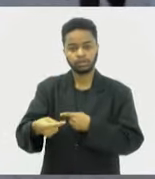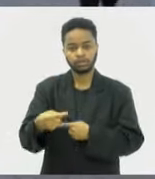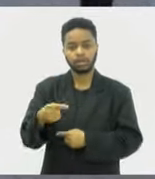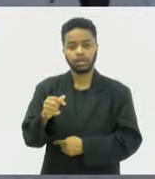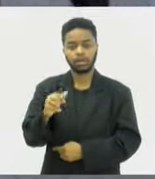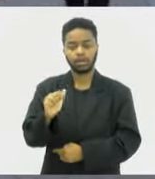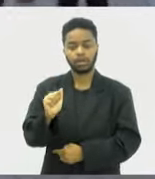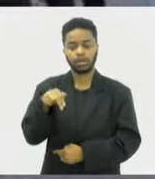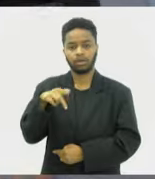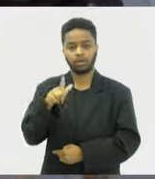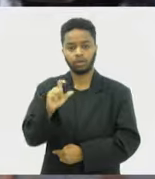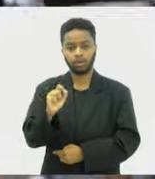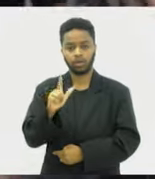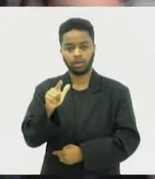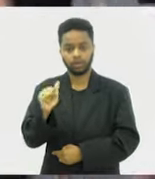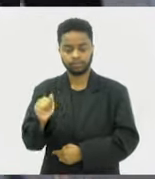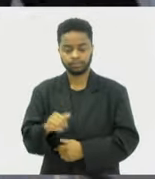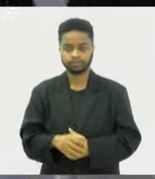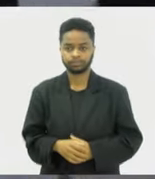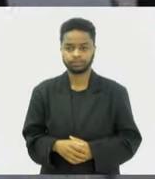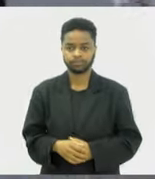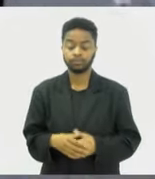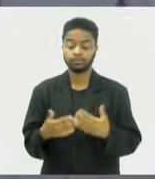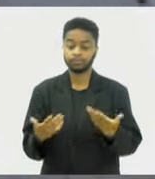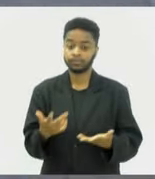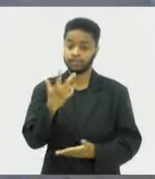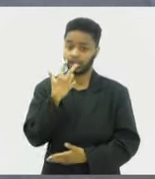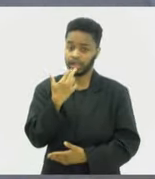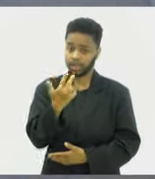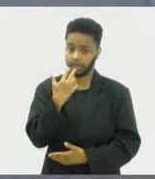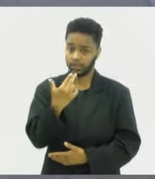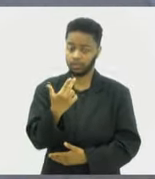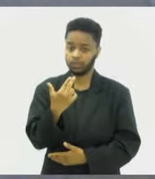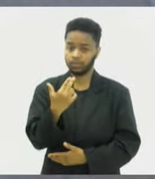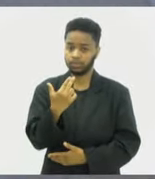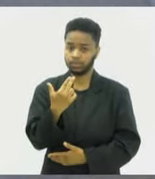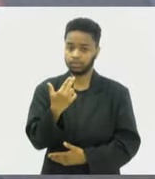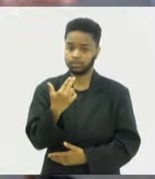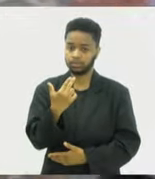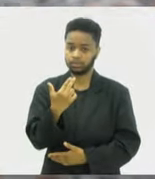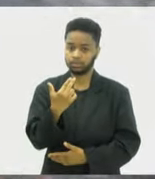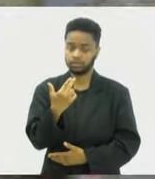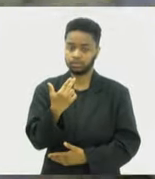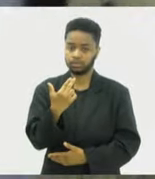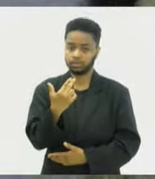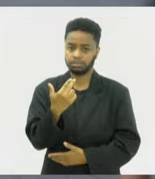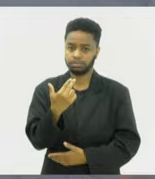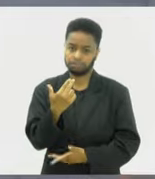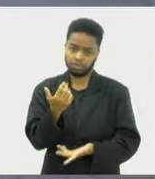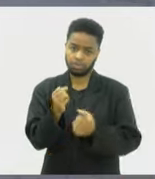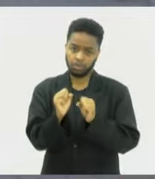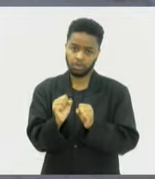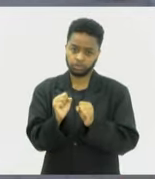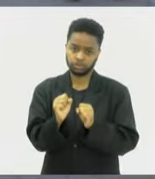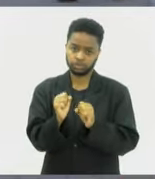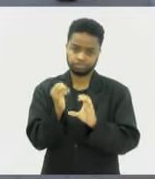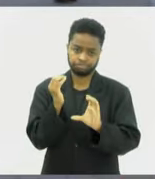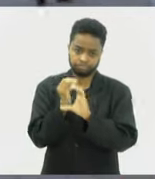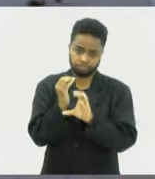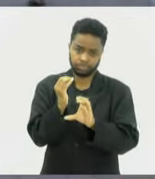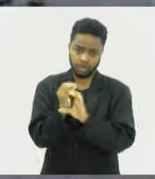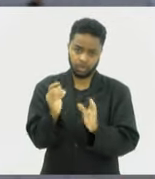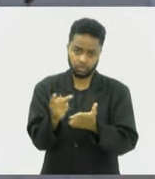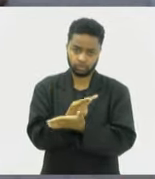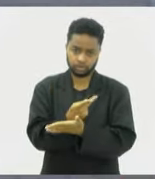angolana. Tá. A língua, ela é um país que pode ser algum problema para essa comunicação nesse